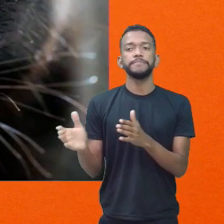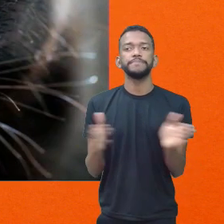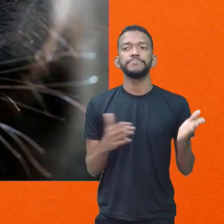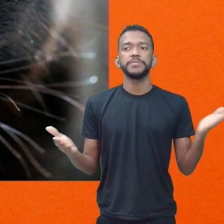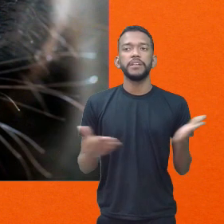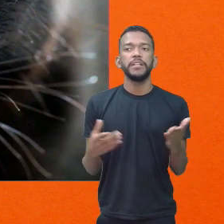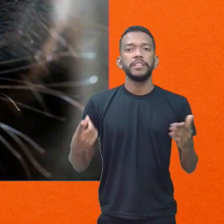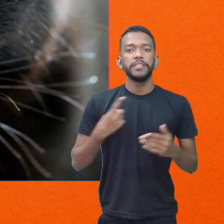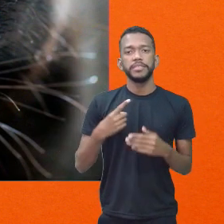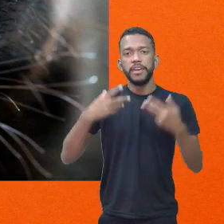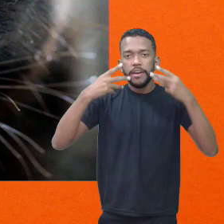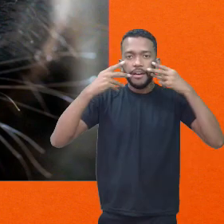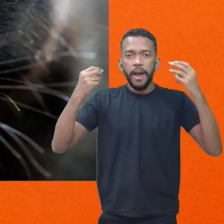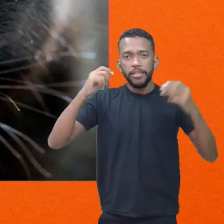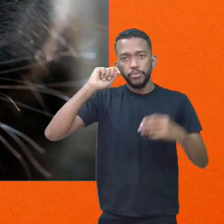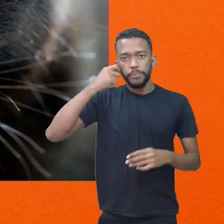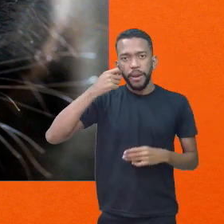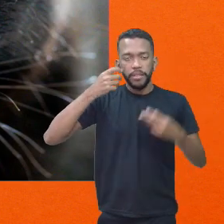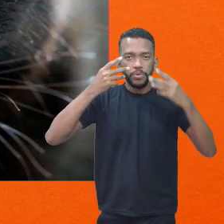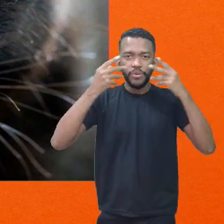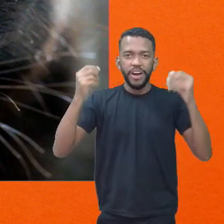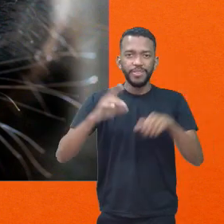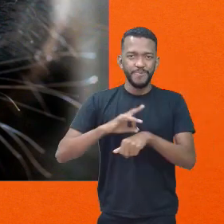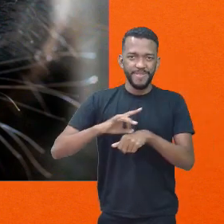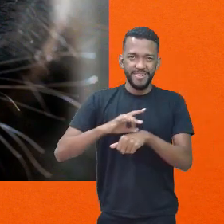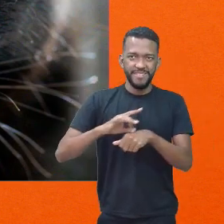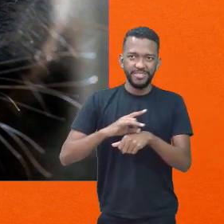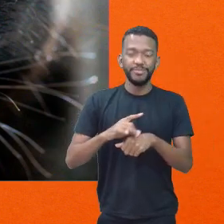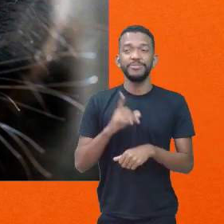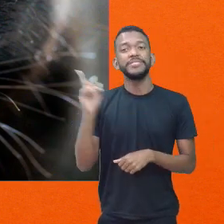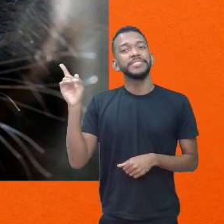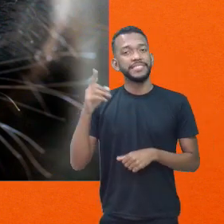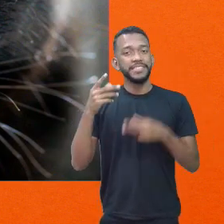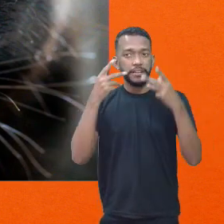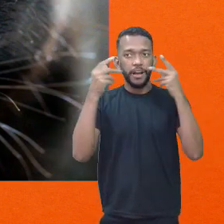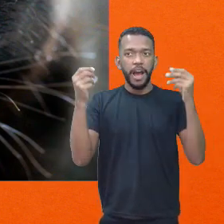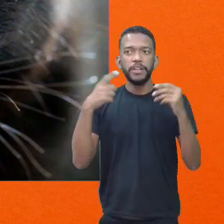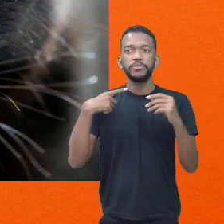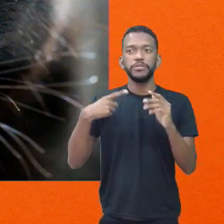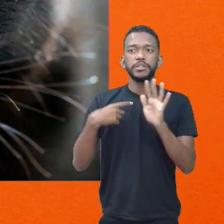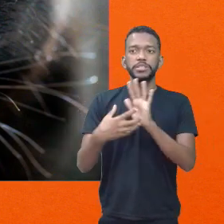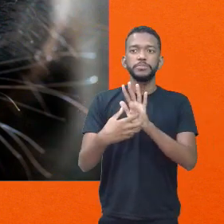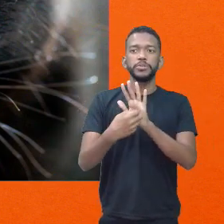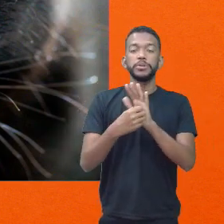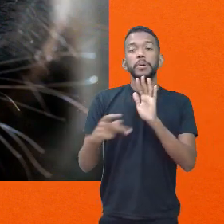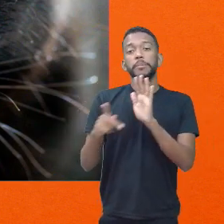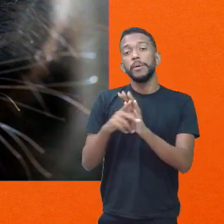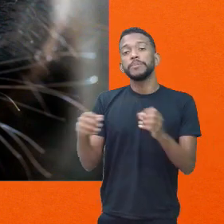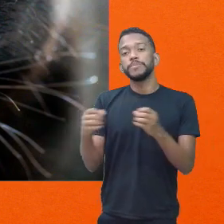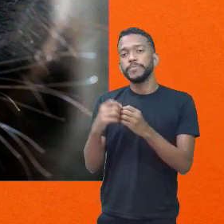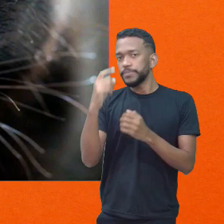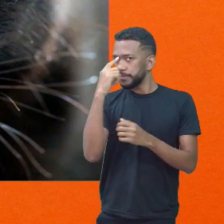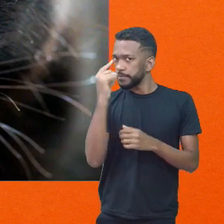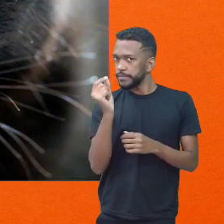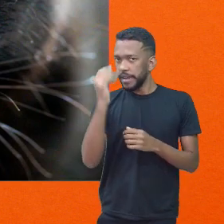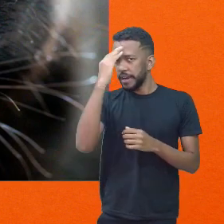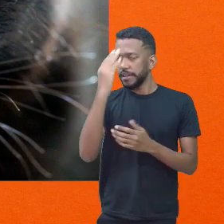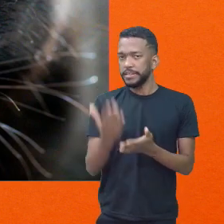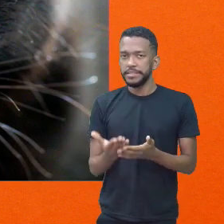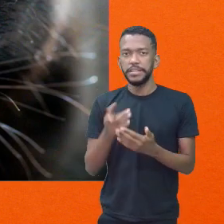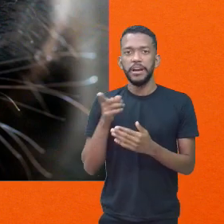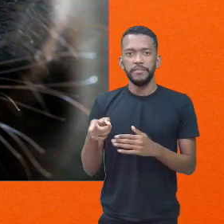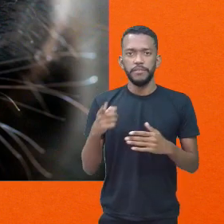temos o Black Cat, que é o gato preto, e esse gato também tem um simbolismo com as bruxas, porque acreditavam que as bruxas, quando